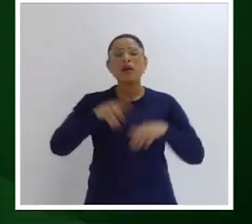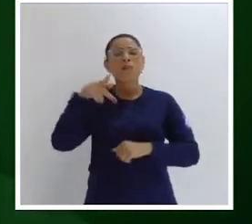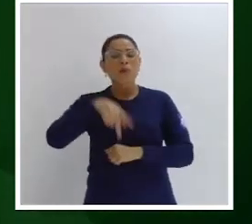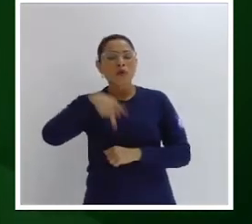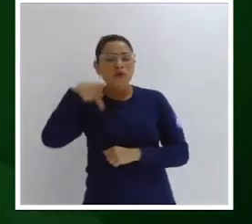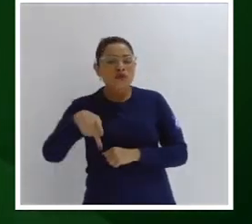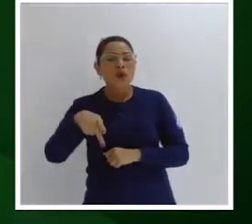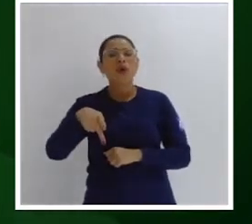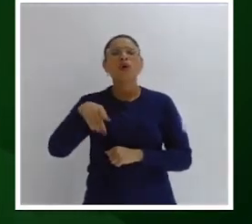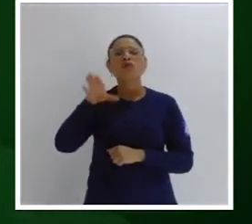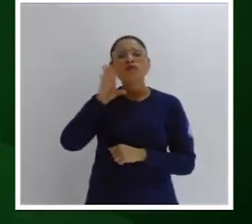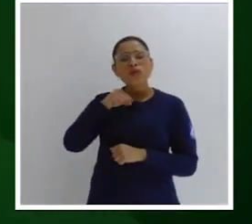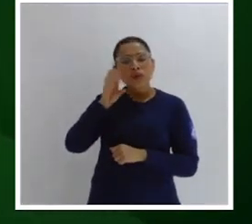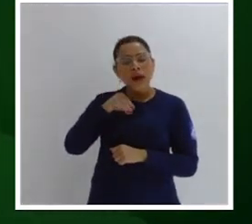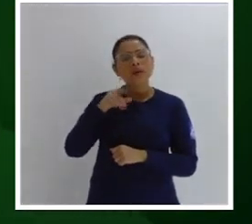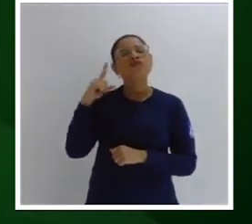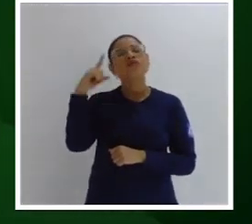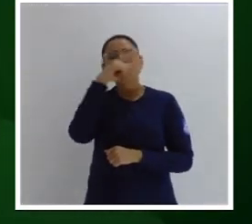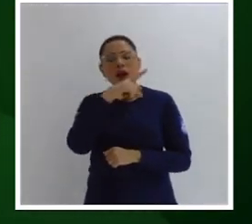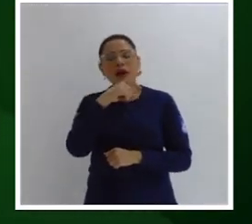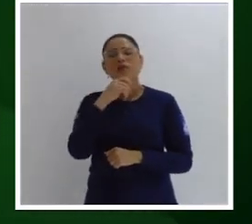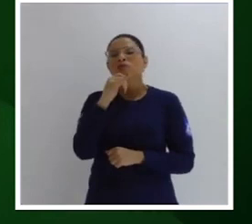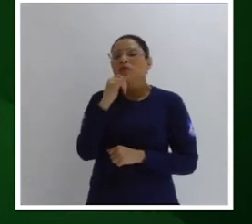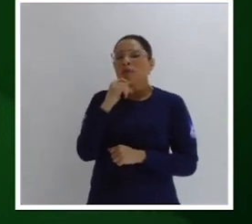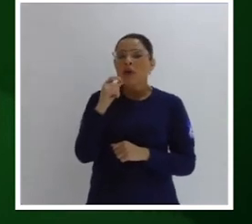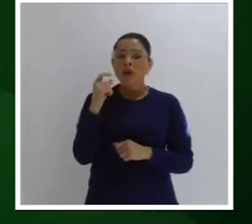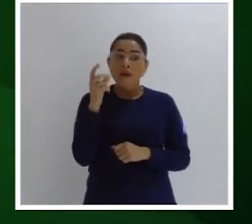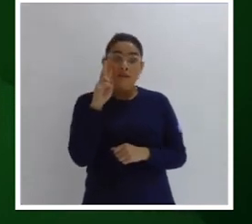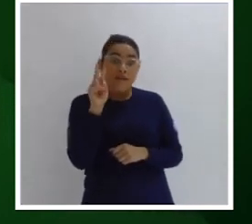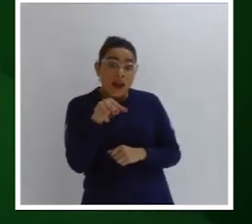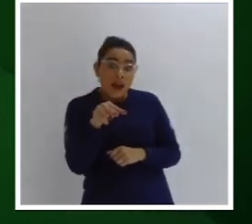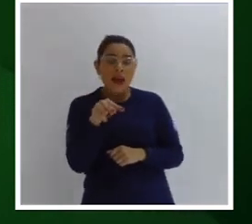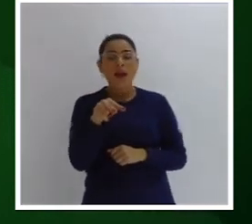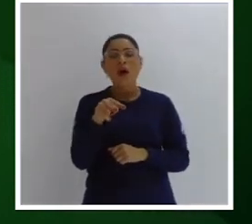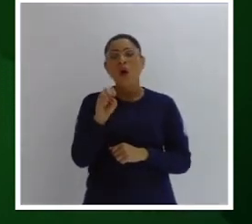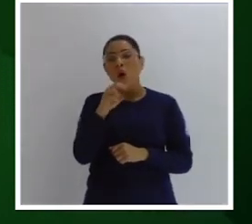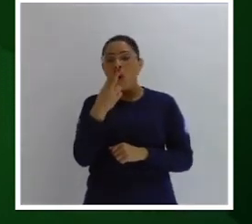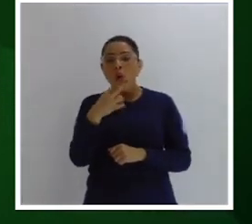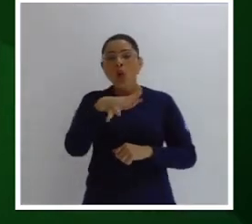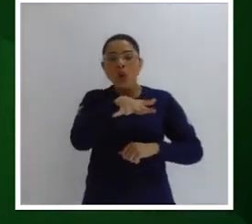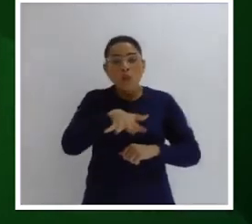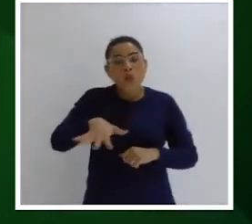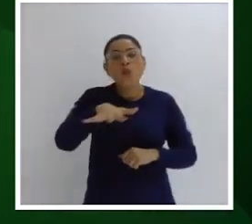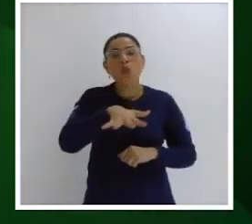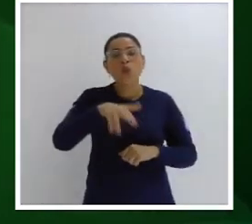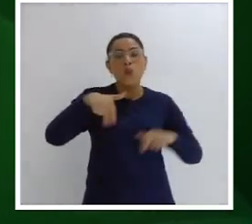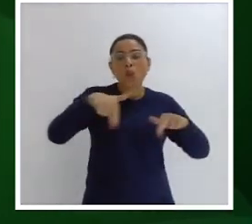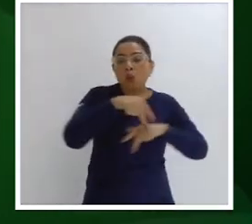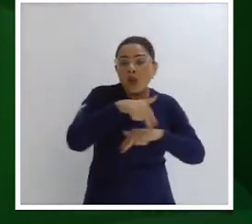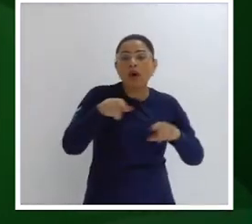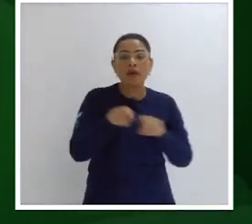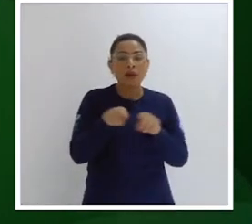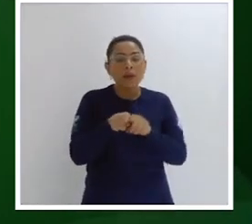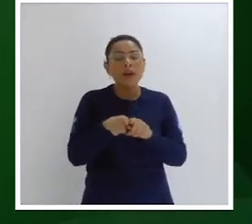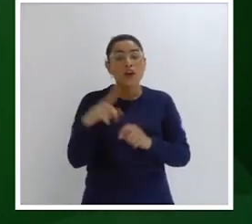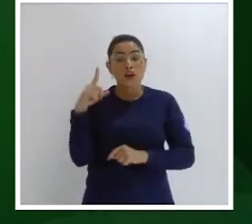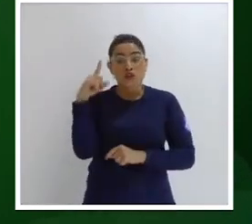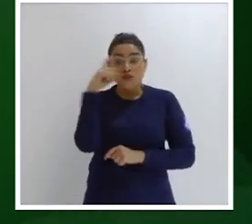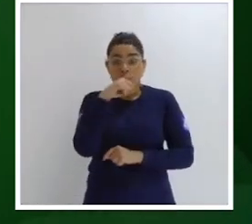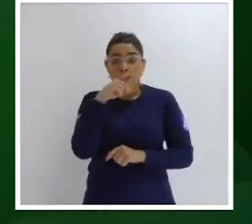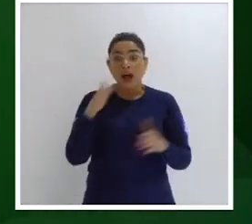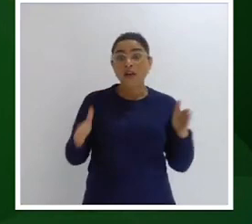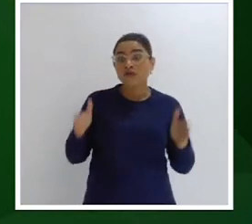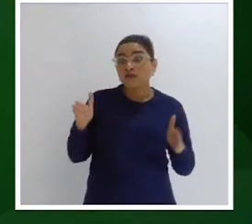tem dificuldade de visão tem dificuldade de locomoção eles perceberam a questão da dificuldade de lateralidade né